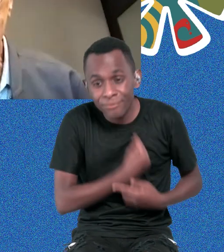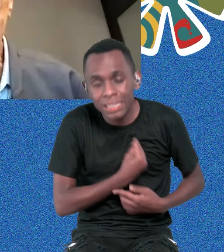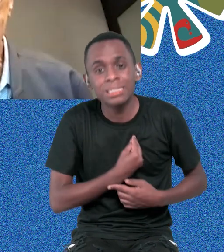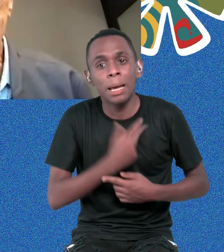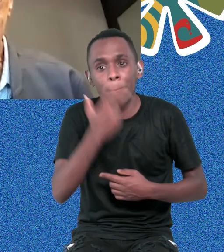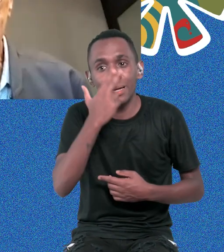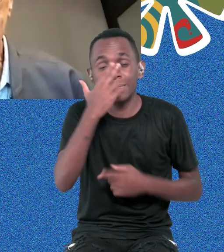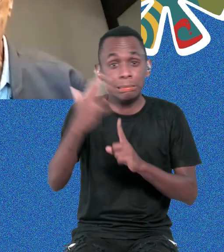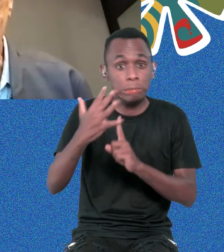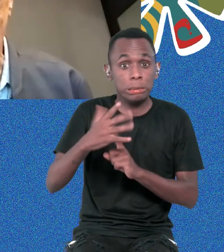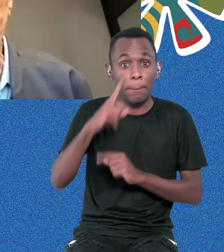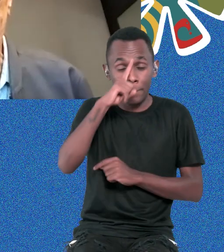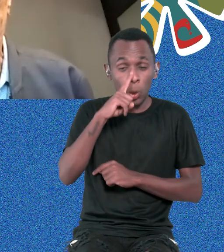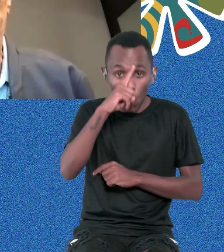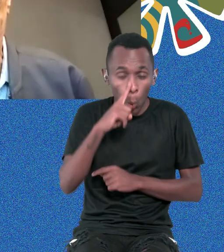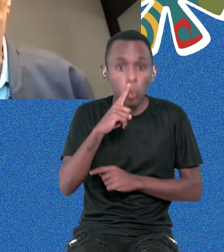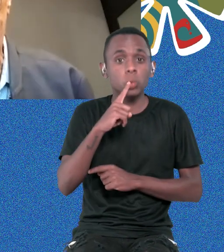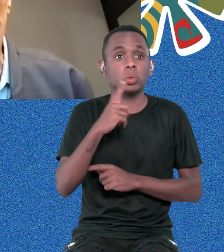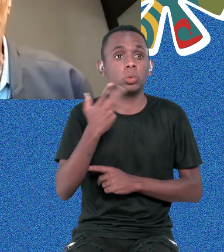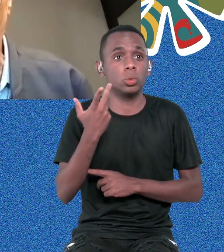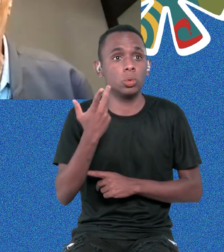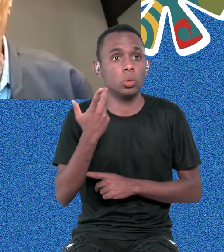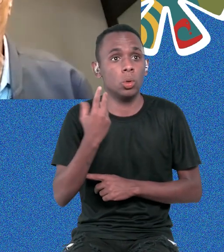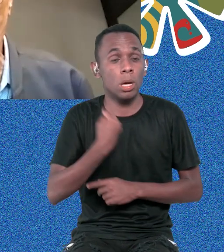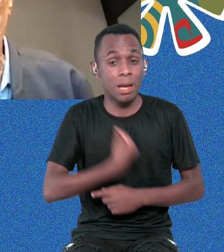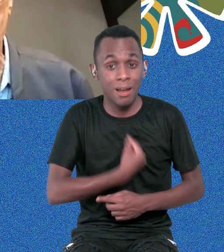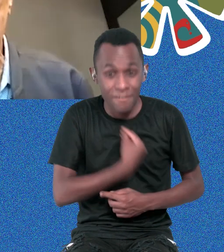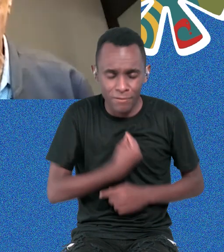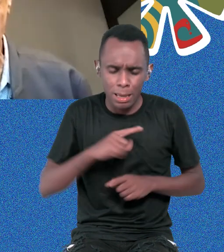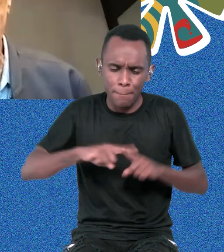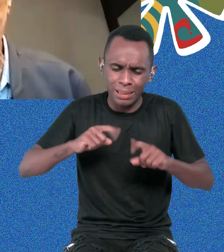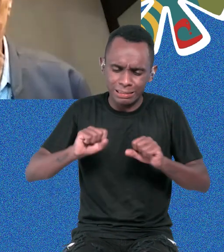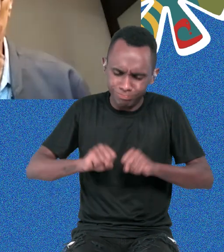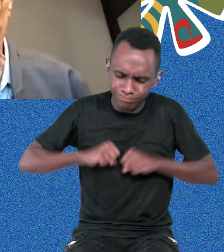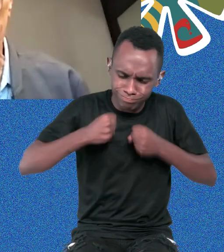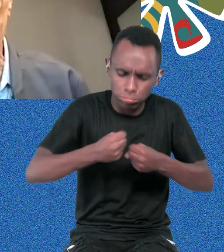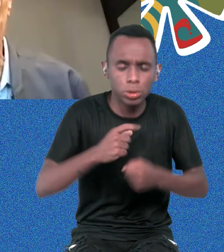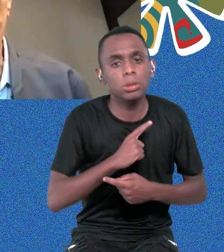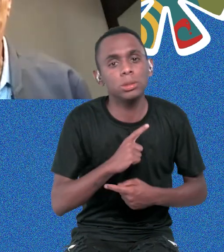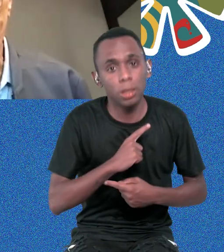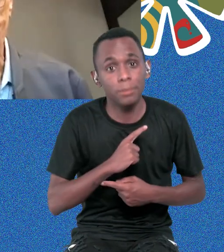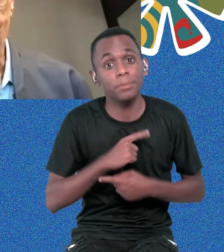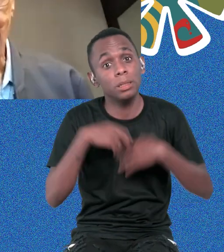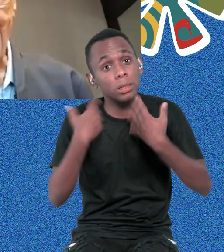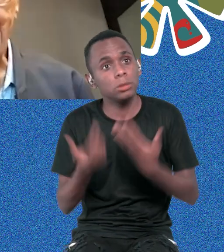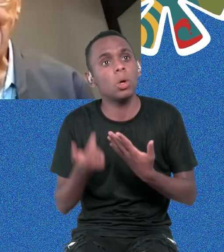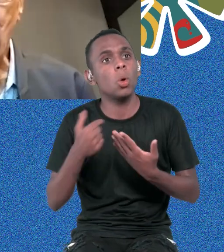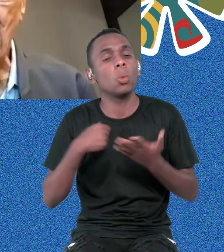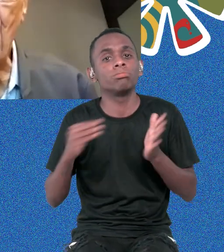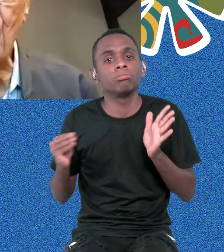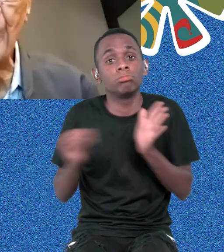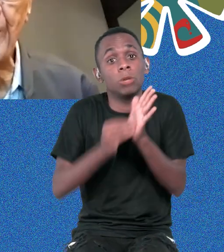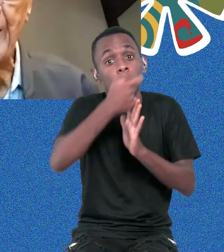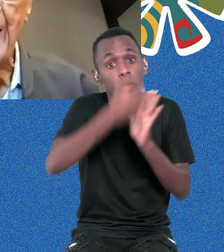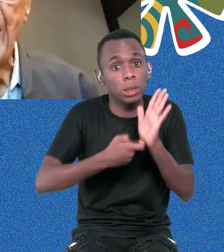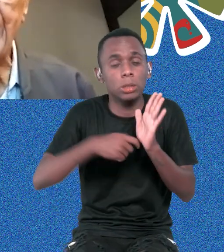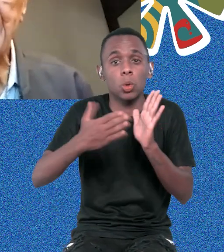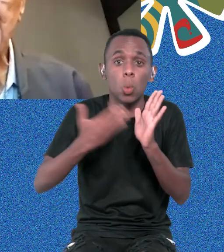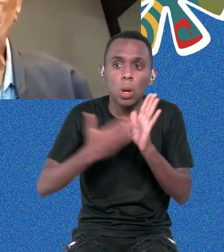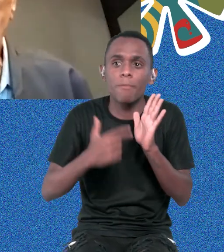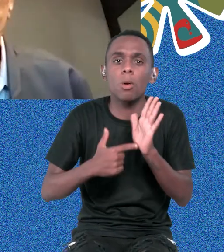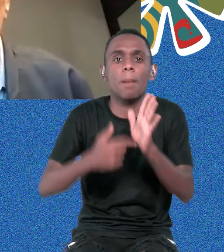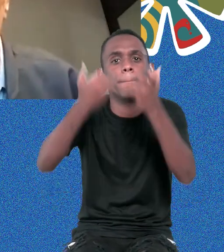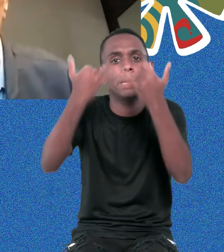ameaçadas que respondem com vidas resistentes. E aqui eu coloco que